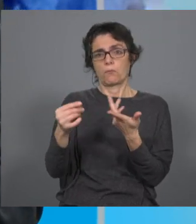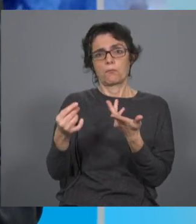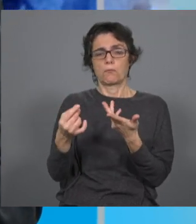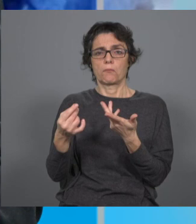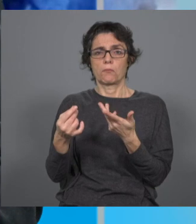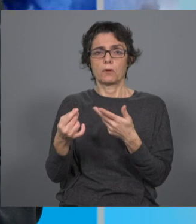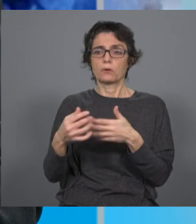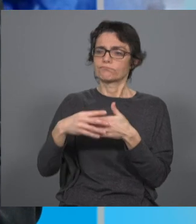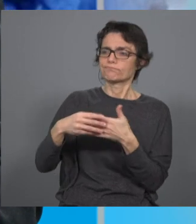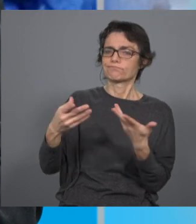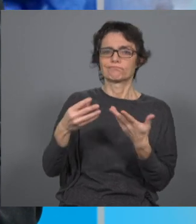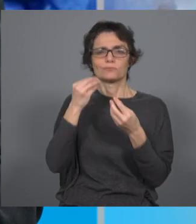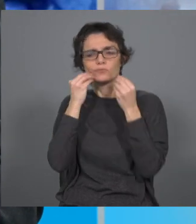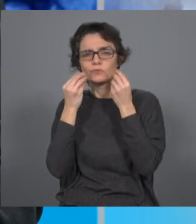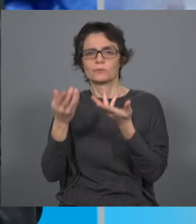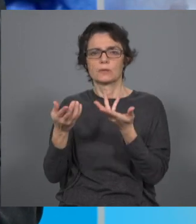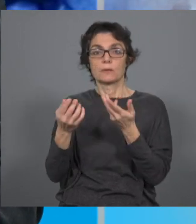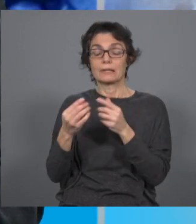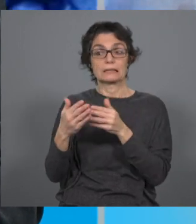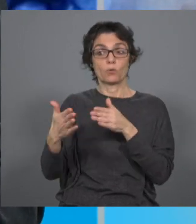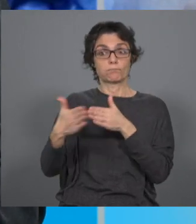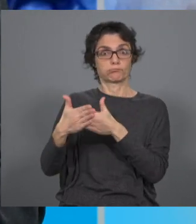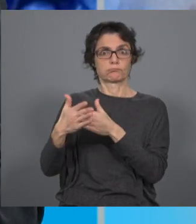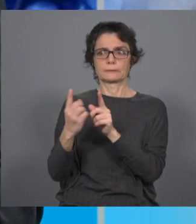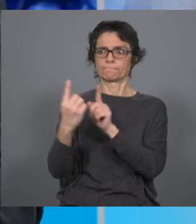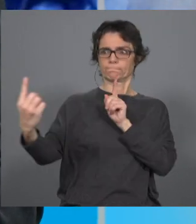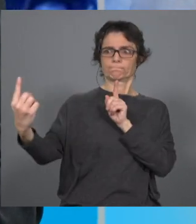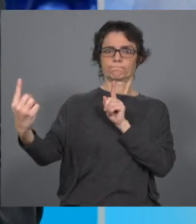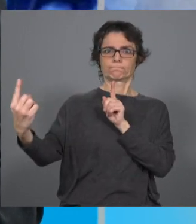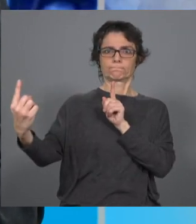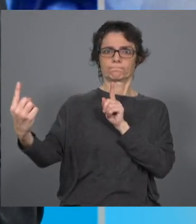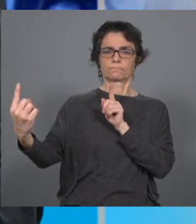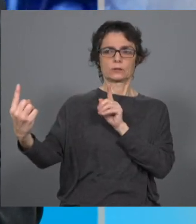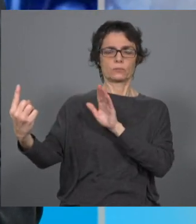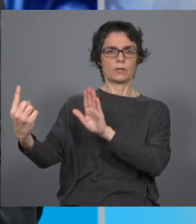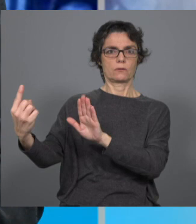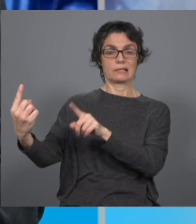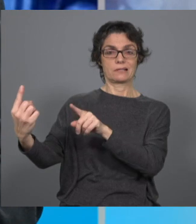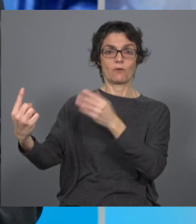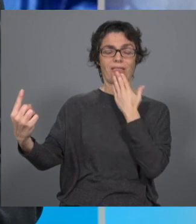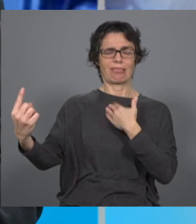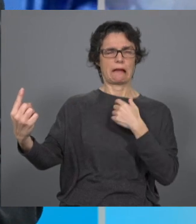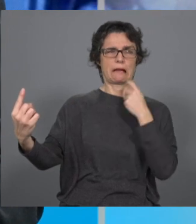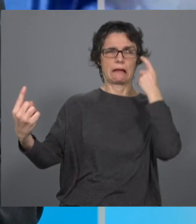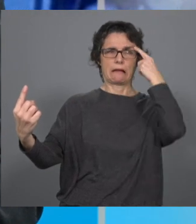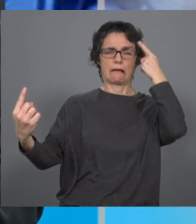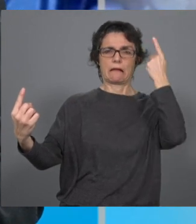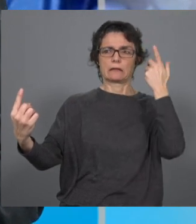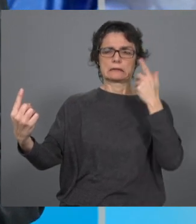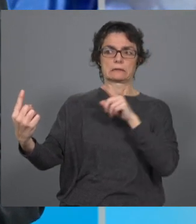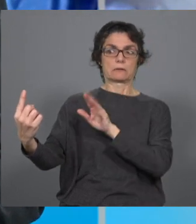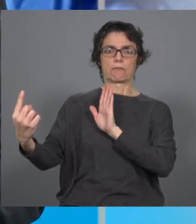fazer isso, portanto funciona como uma barreira, um distanciamento, não te aproximes de mim, como quem diz, não te aproximes. Mas por outro